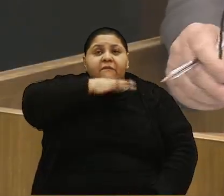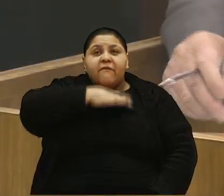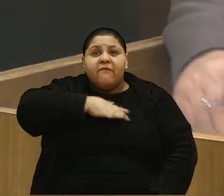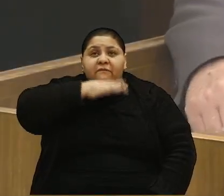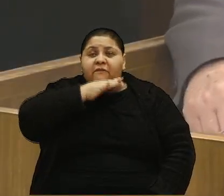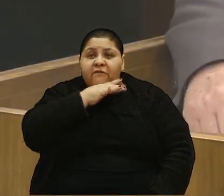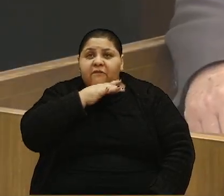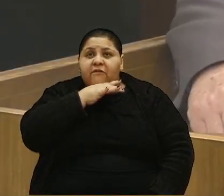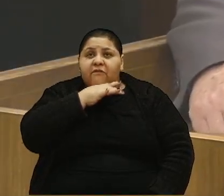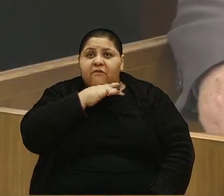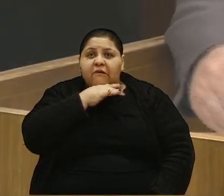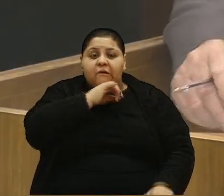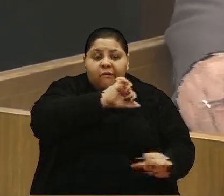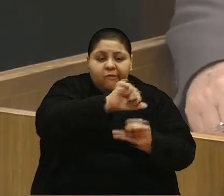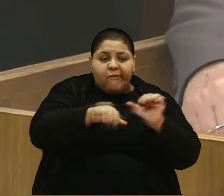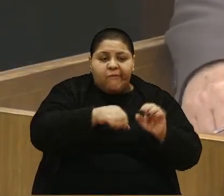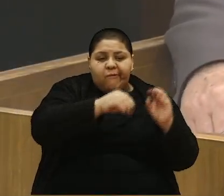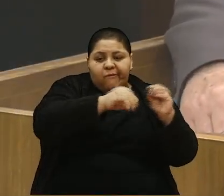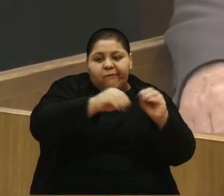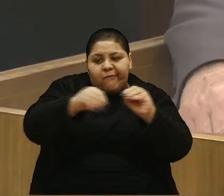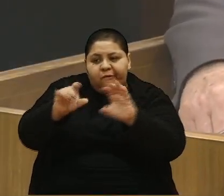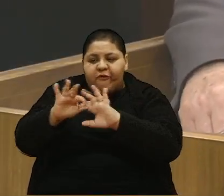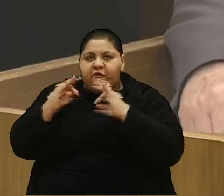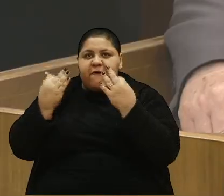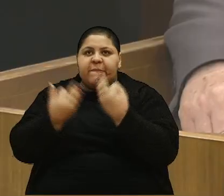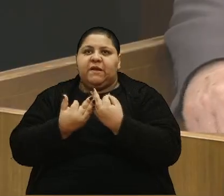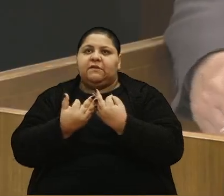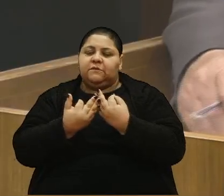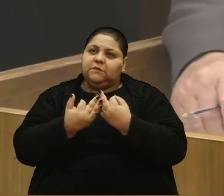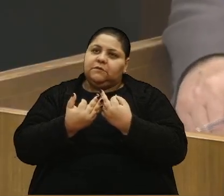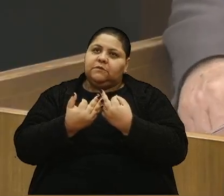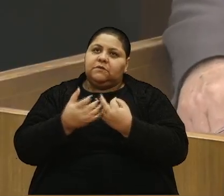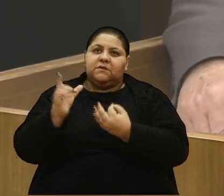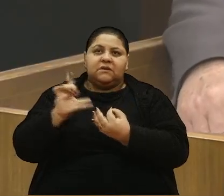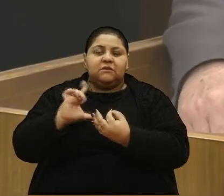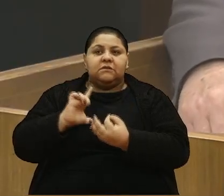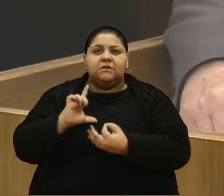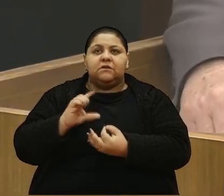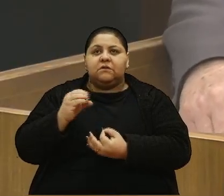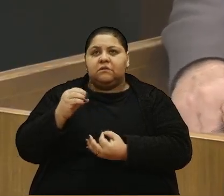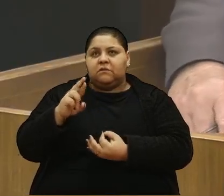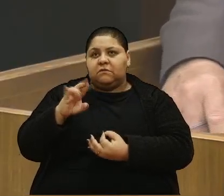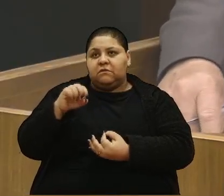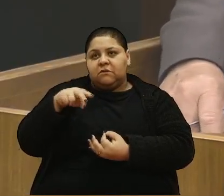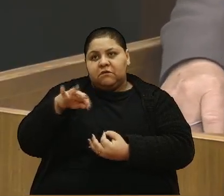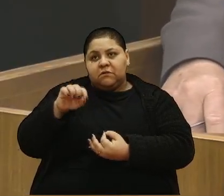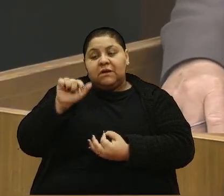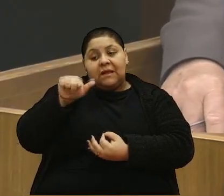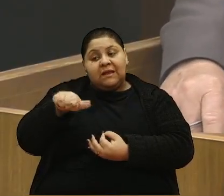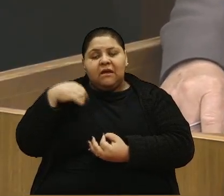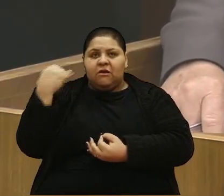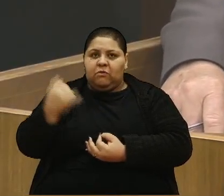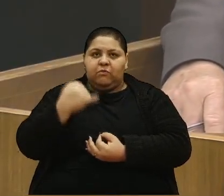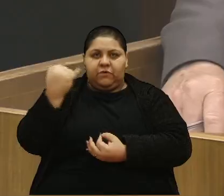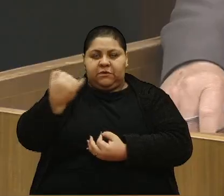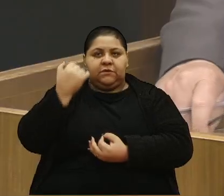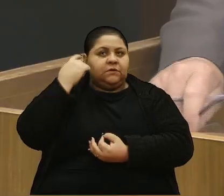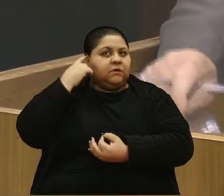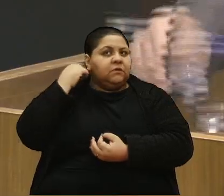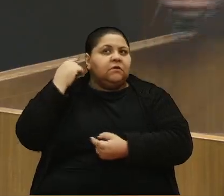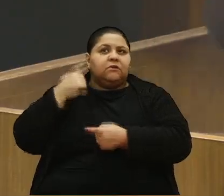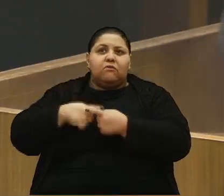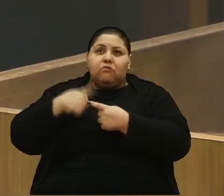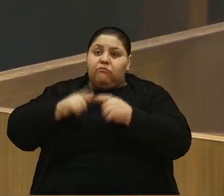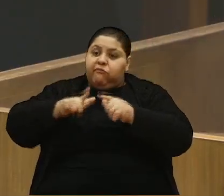está recolocando famílias. Tem o Oriental, ali é de extrema importância, porque cresceu